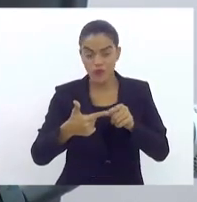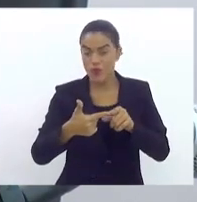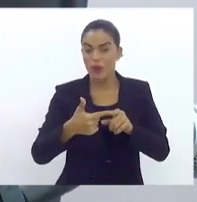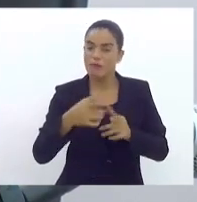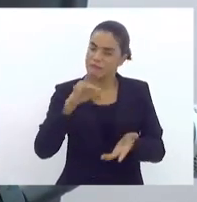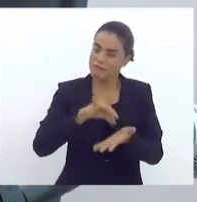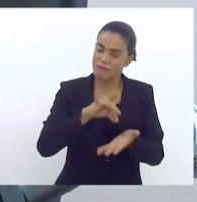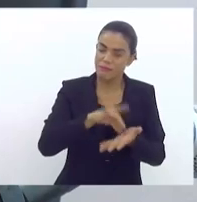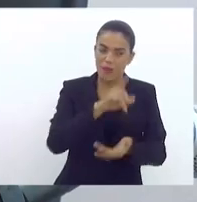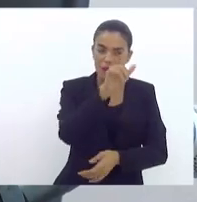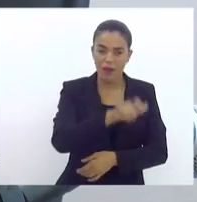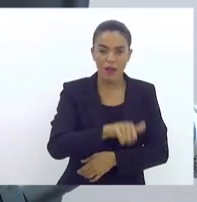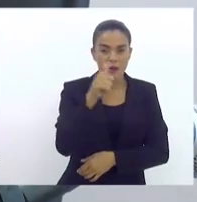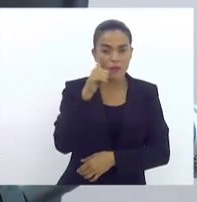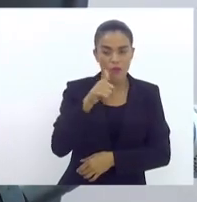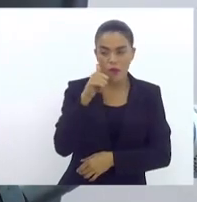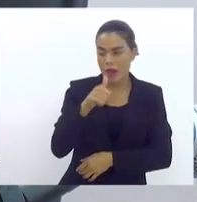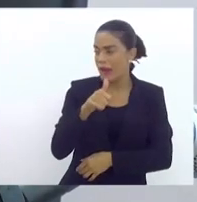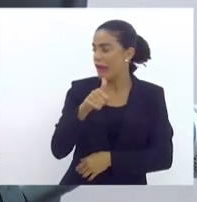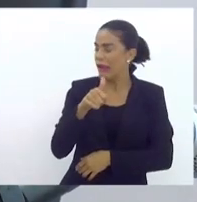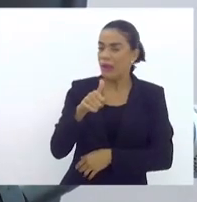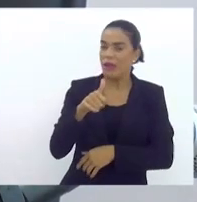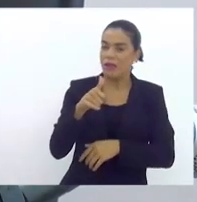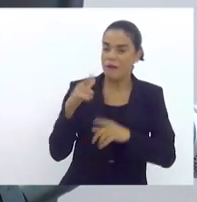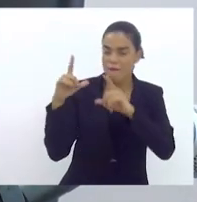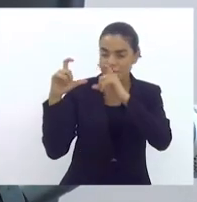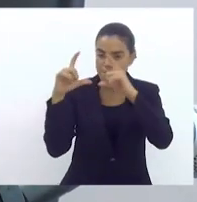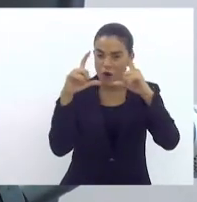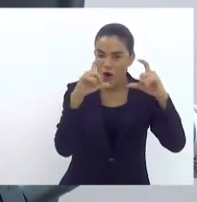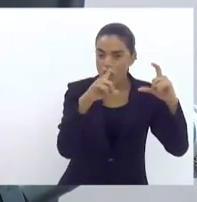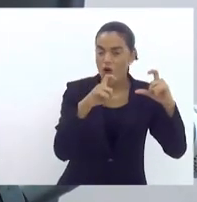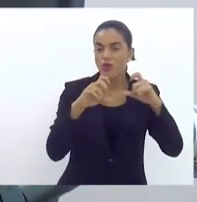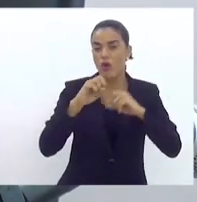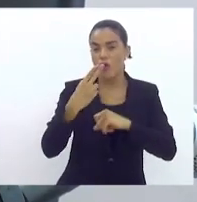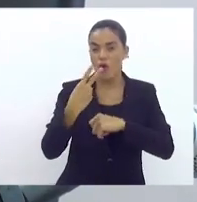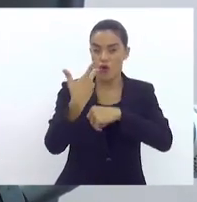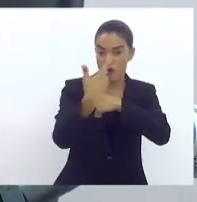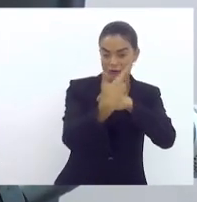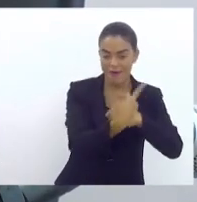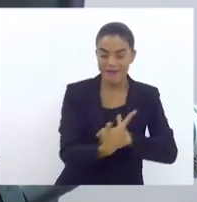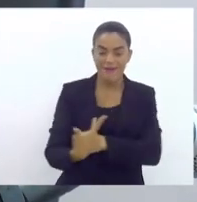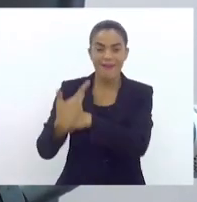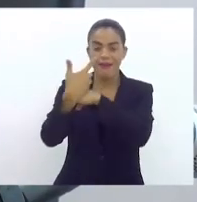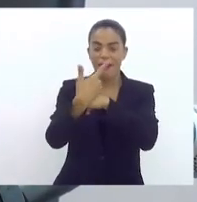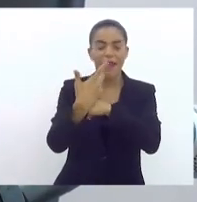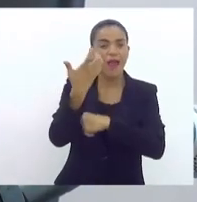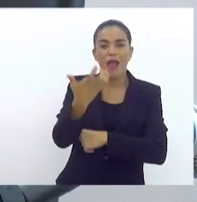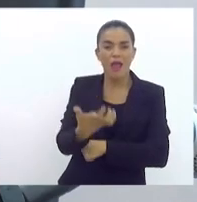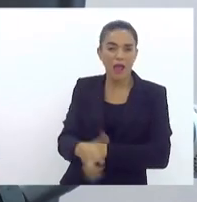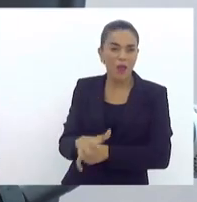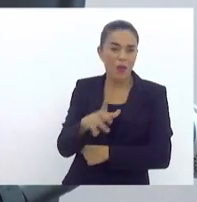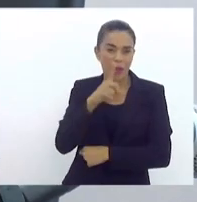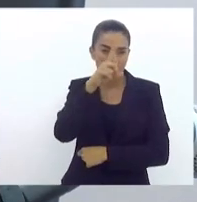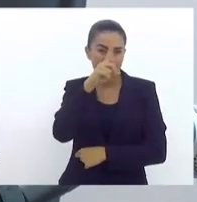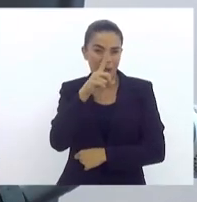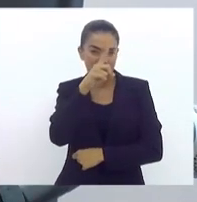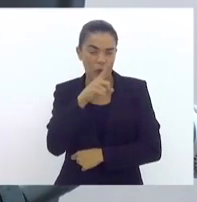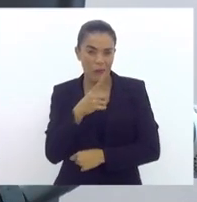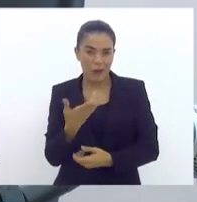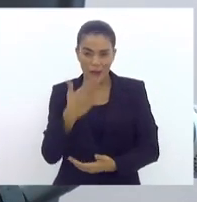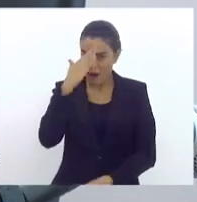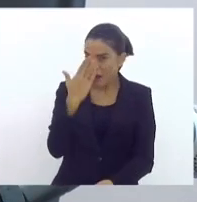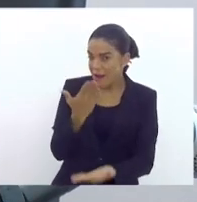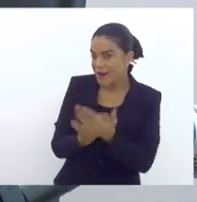verdadeiramente aquela mulher quando fez aquela foto ou quando fez aquele vídeo ela não quer se colocar em perigo ela acredita